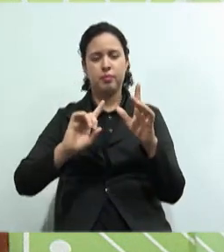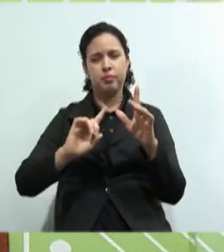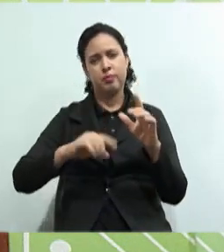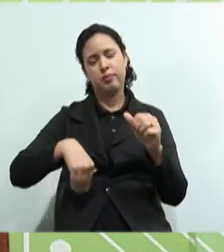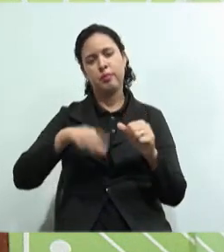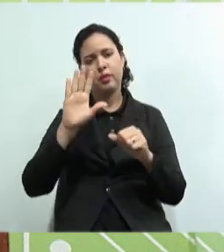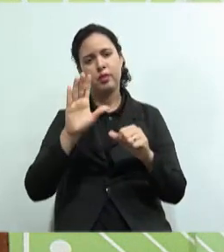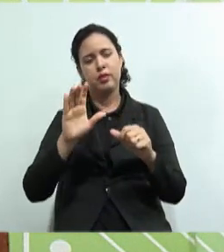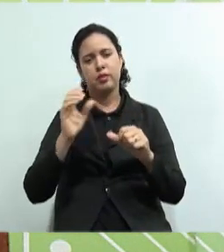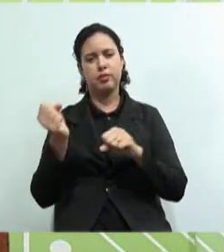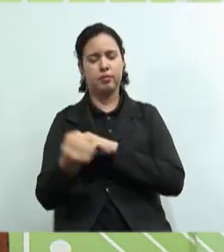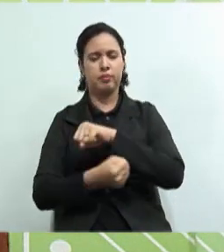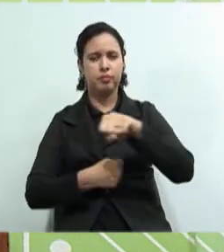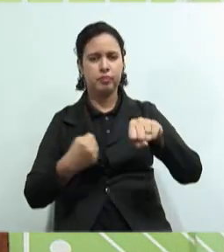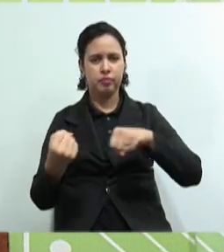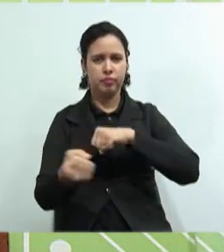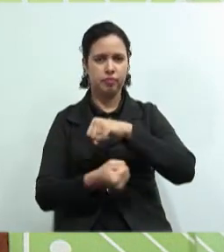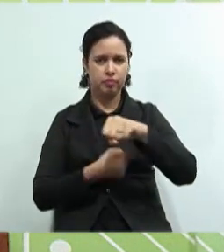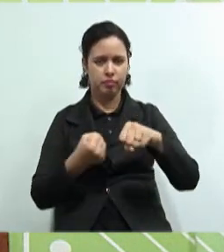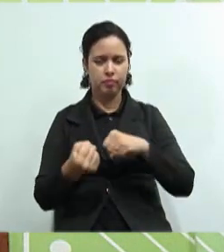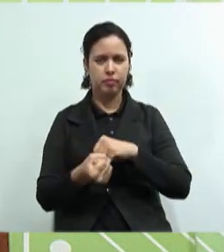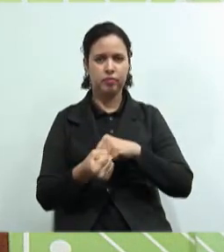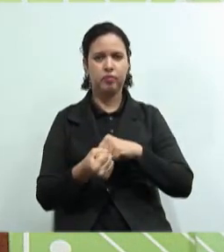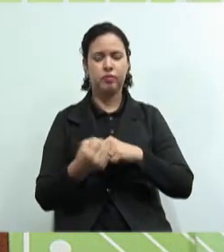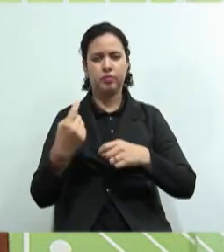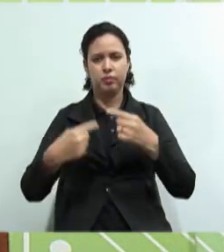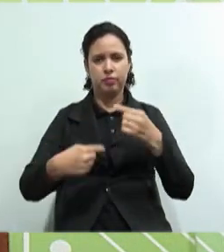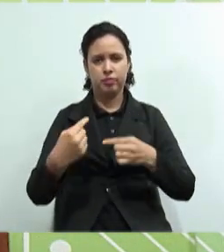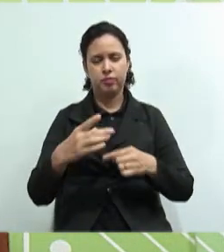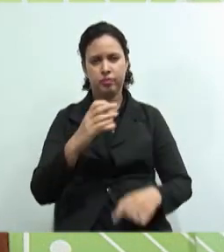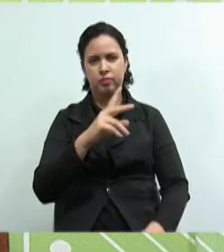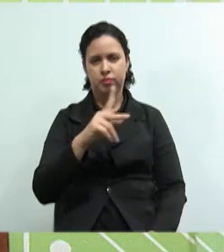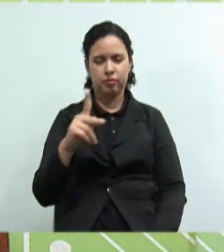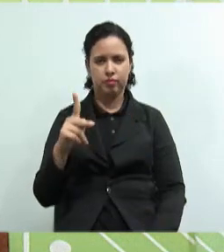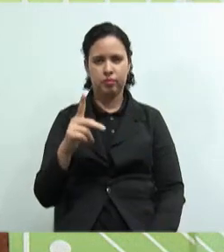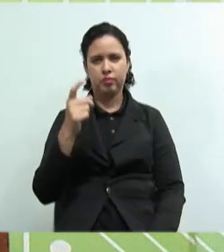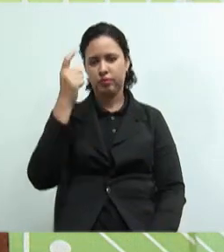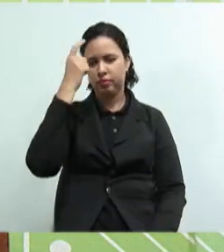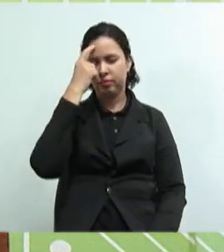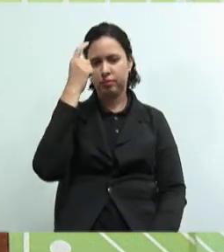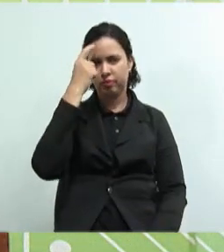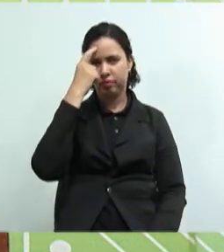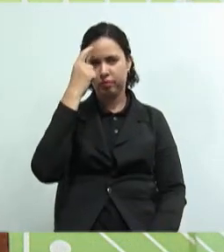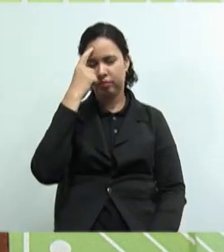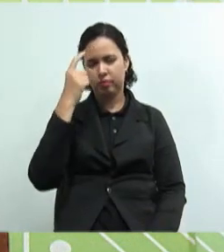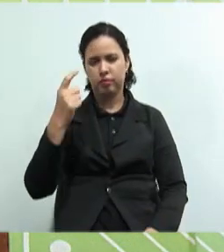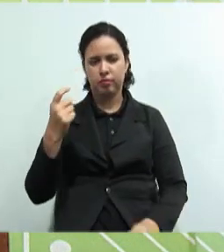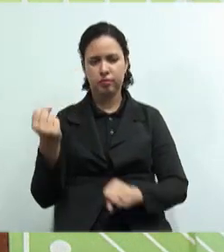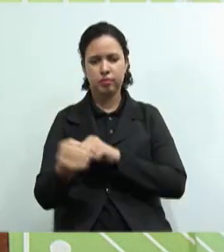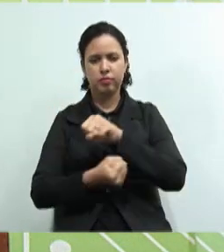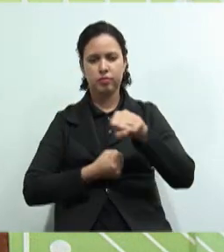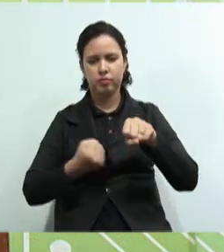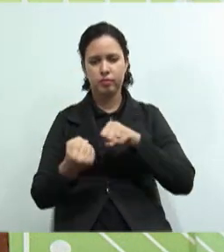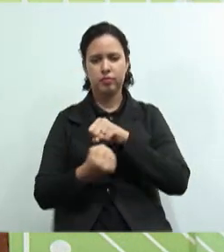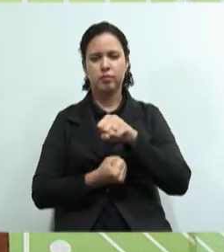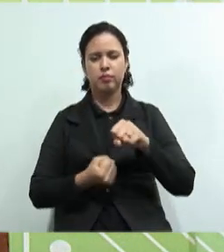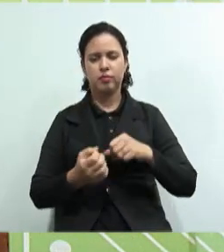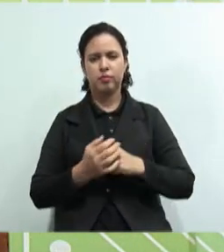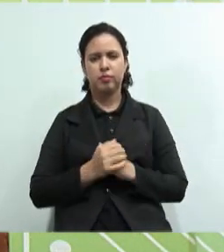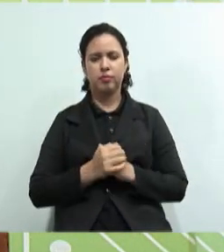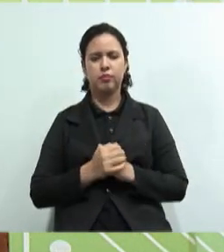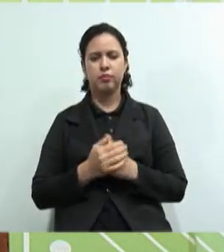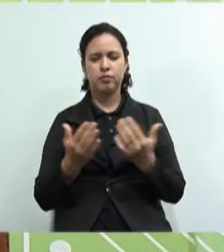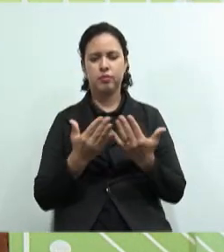sustentável. Toda vez que a gente está discutindo cooperativismo e meio ambiente, a gente tem que pensar na questão da sustentabilidade. Um